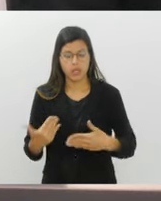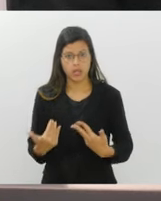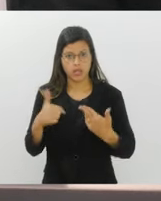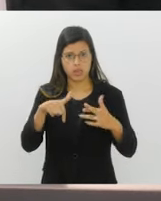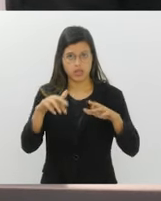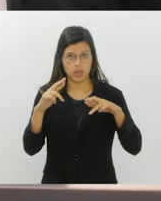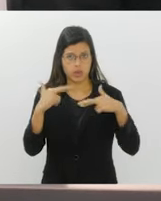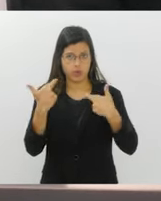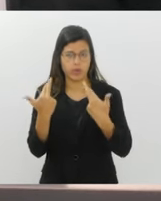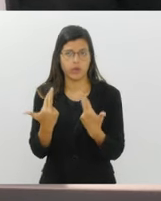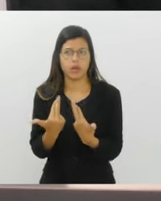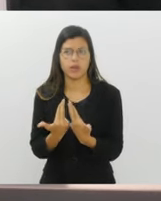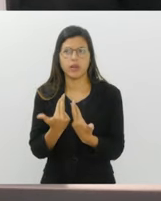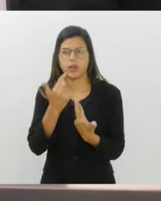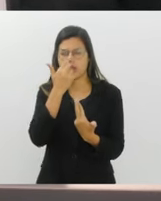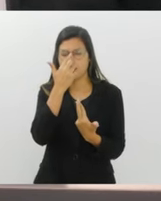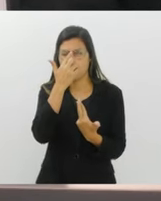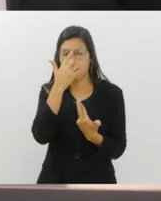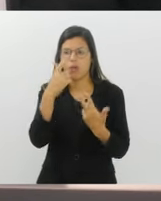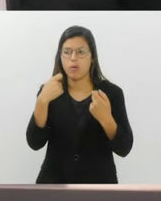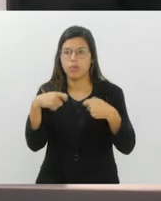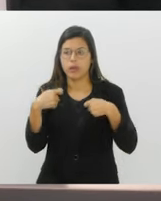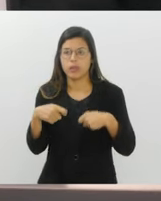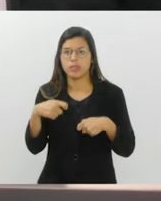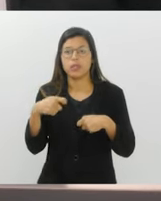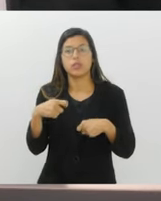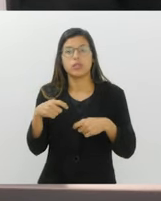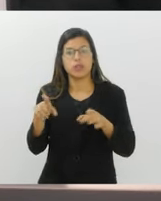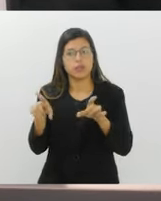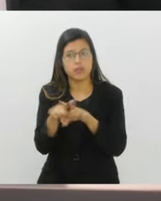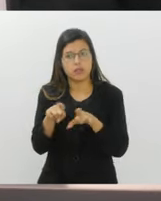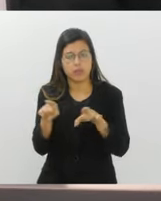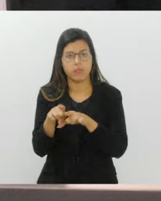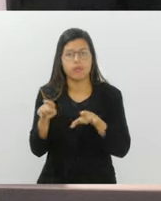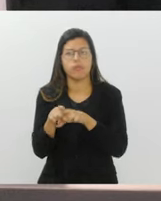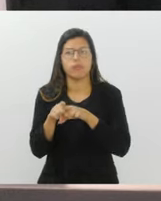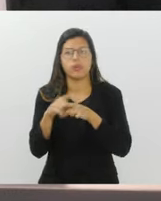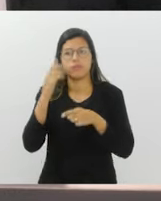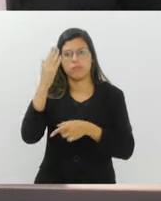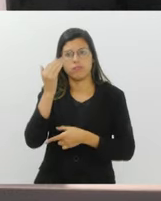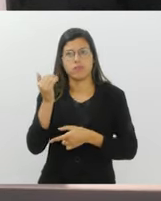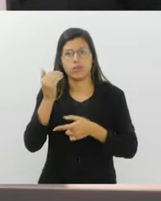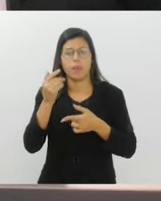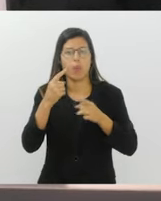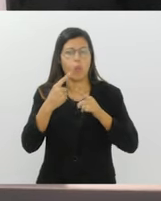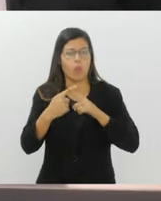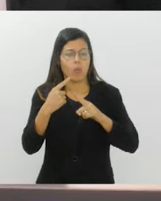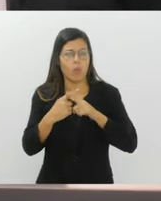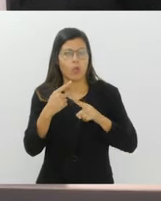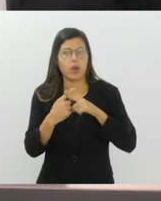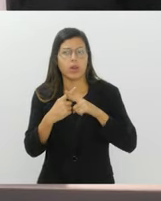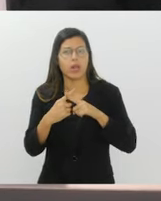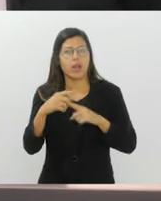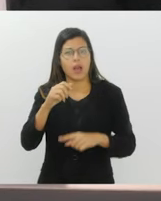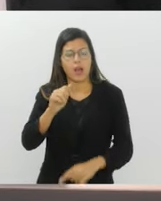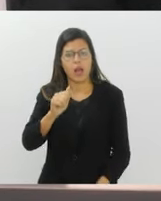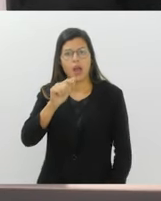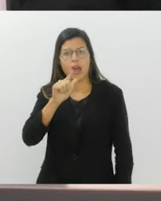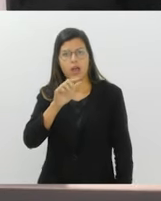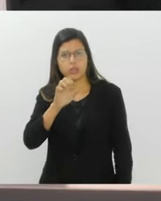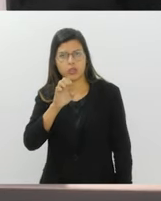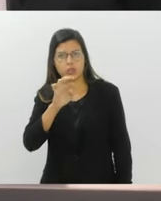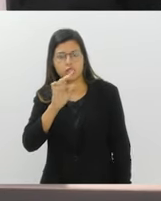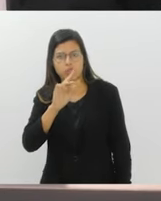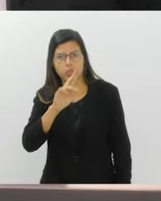aqui, ela tem que servir também para saber o porquê que a agência reguladora,